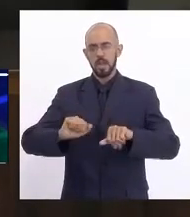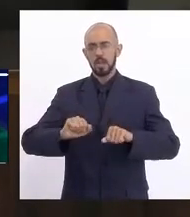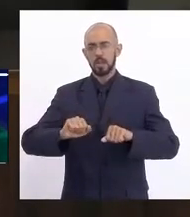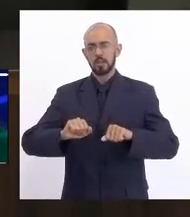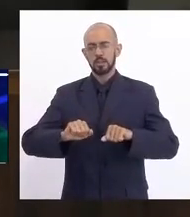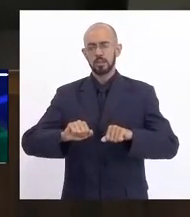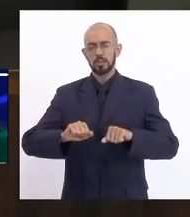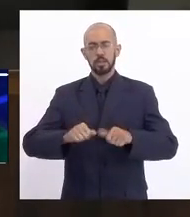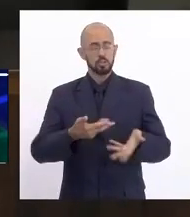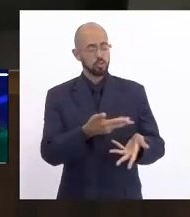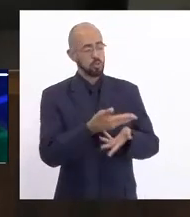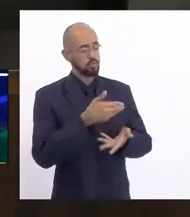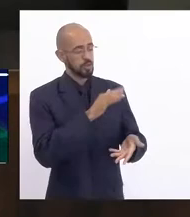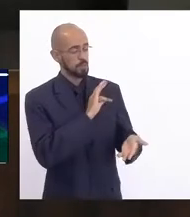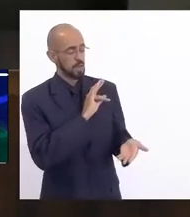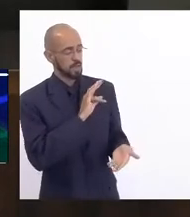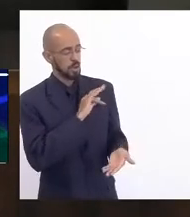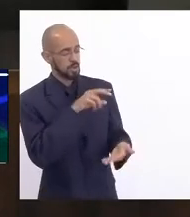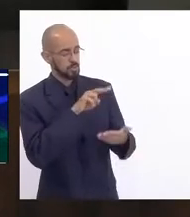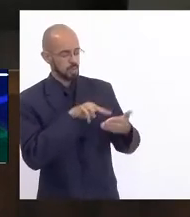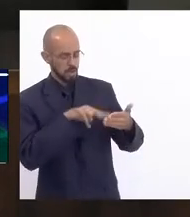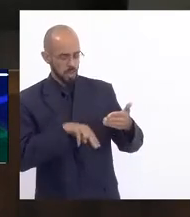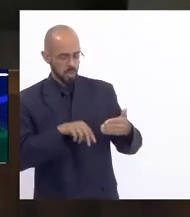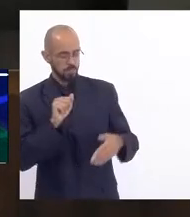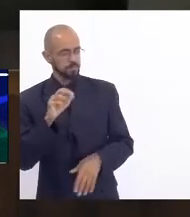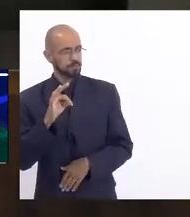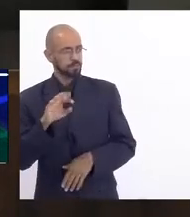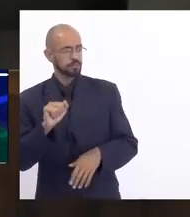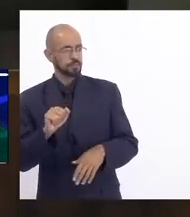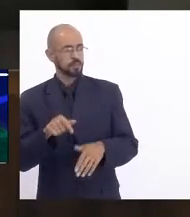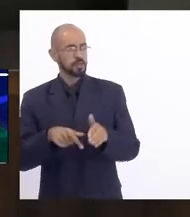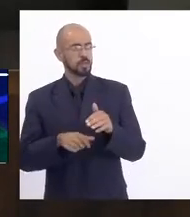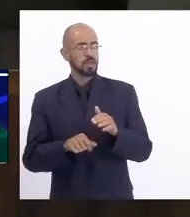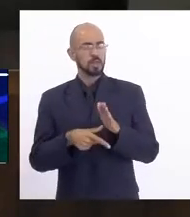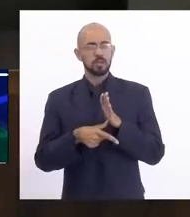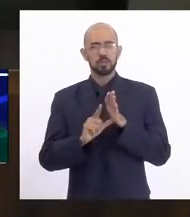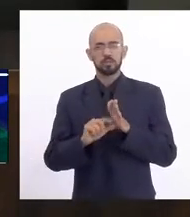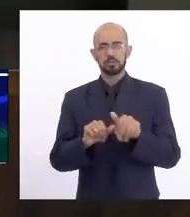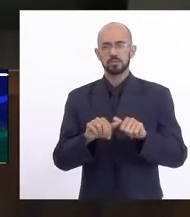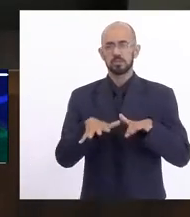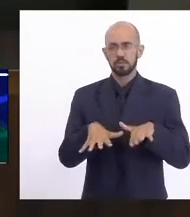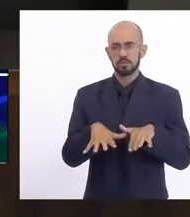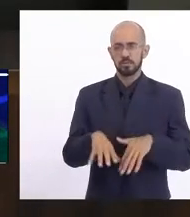convida a nobre deputada Marta Rocha para fazer a leitura da ata da sessão anterior.